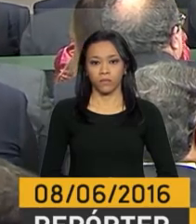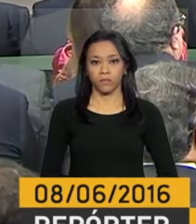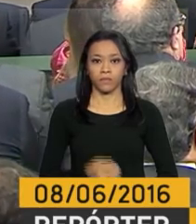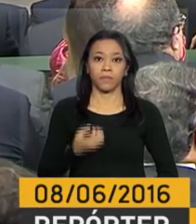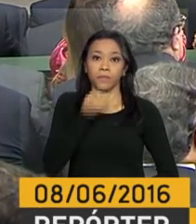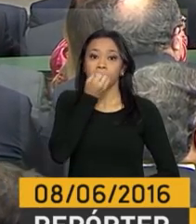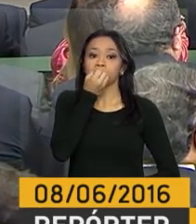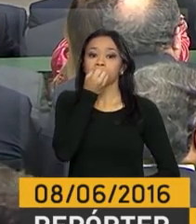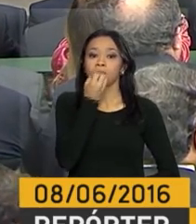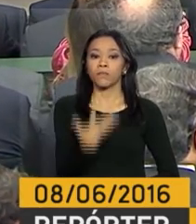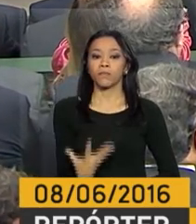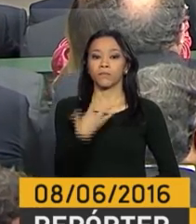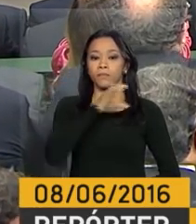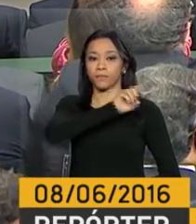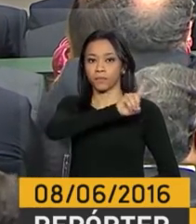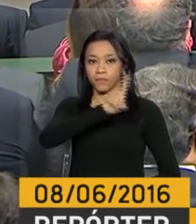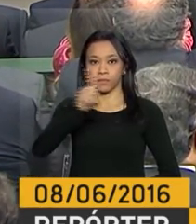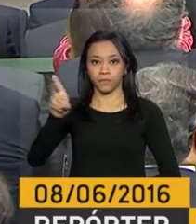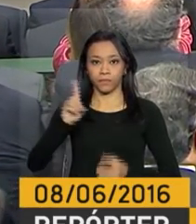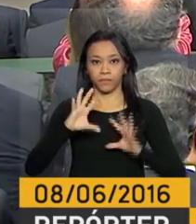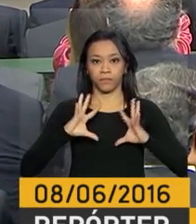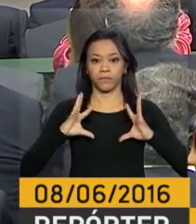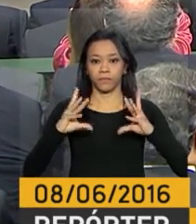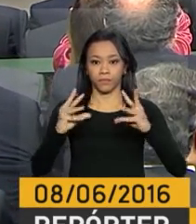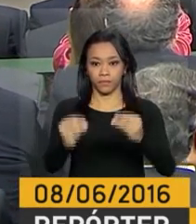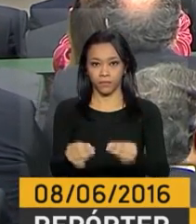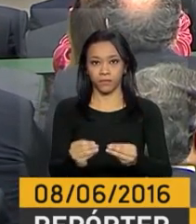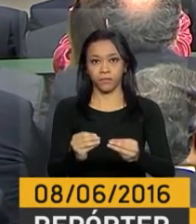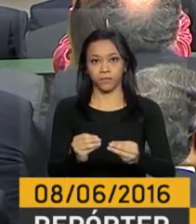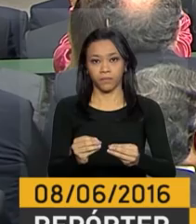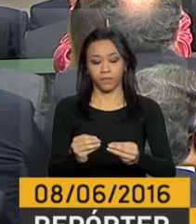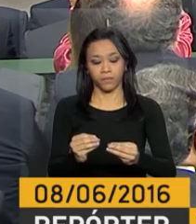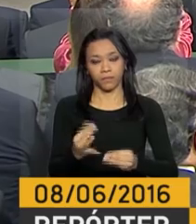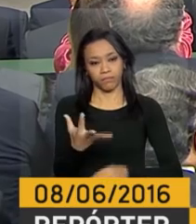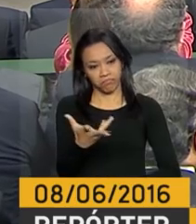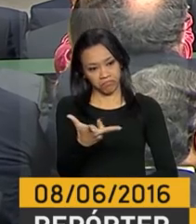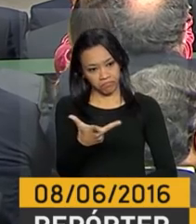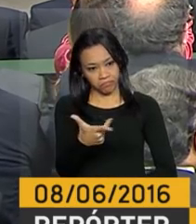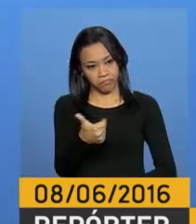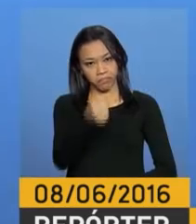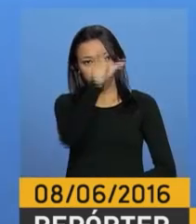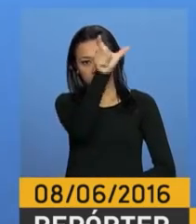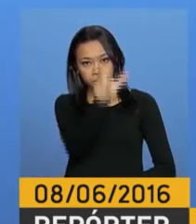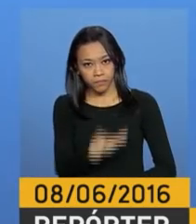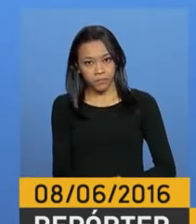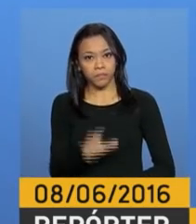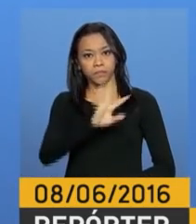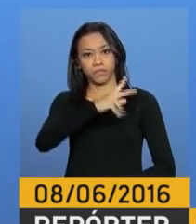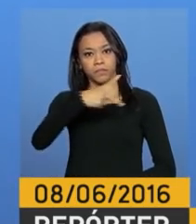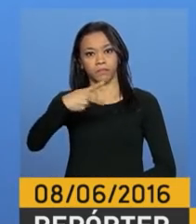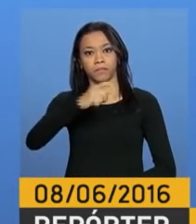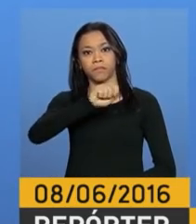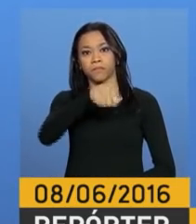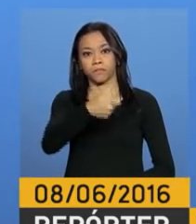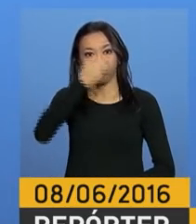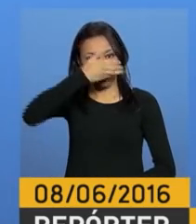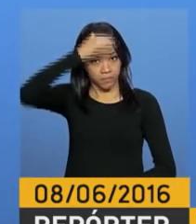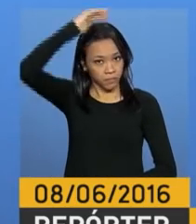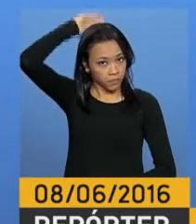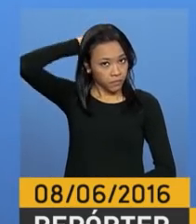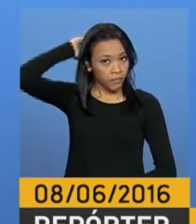Bom dia a todos excelentíssimo senhor presidente interino da República do Brasil Michel